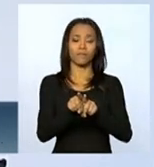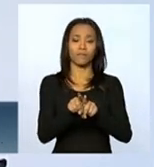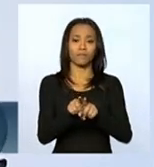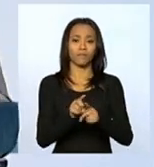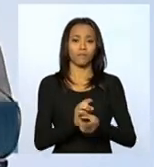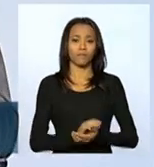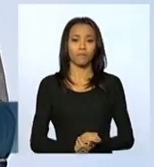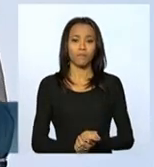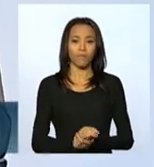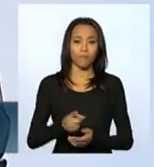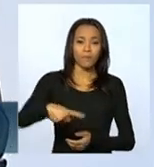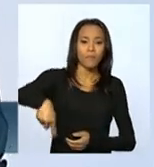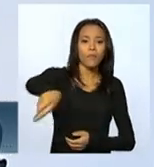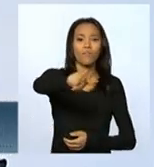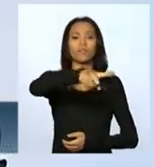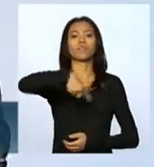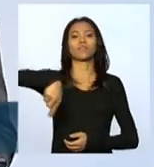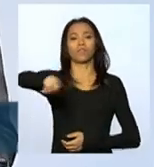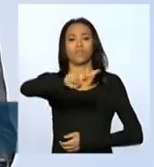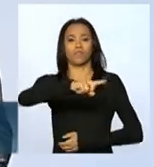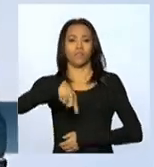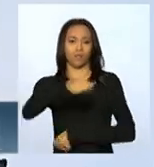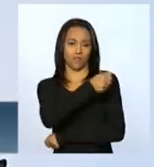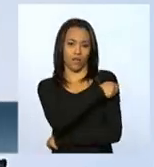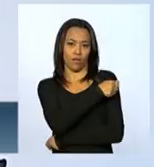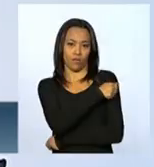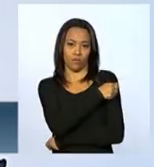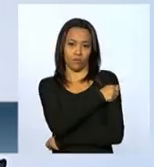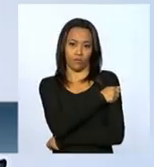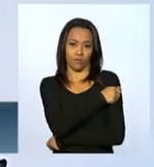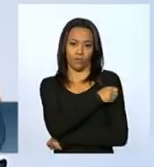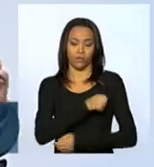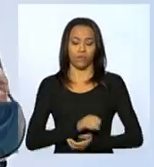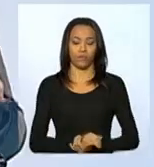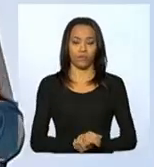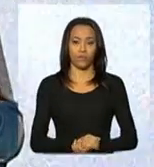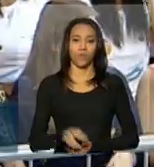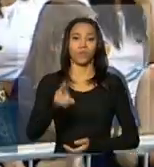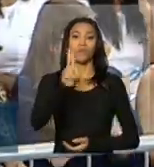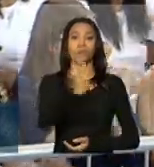em particular os estudantes do Instituto Federal.